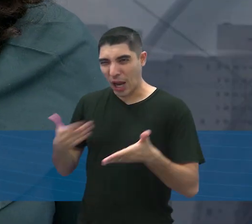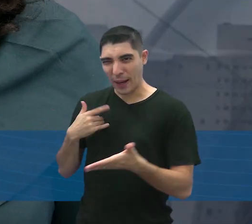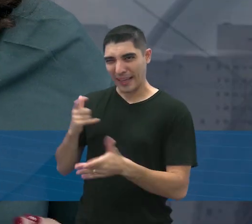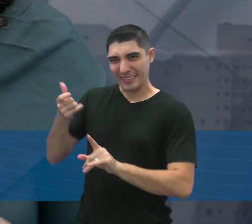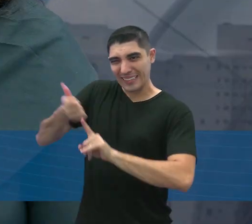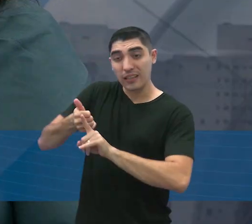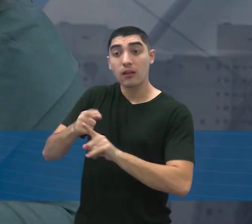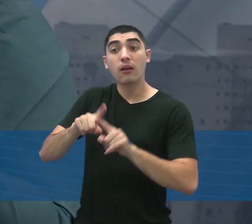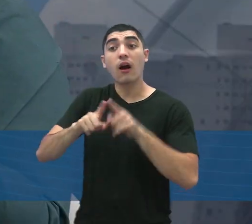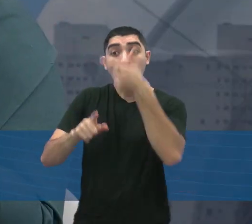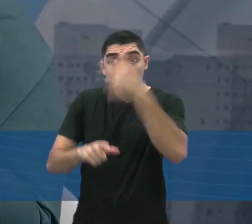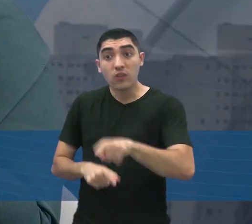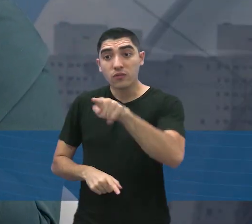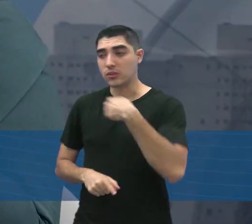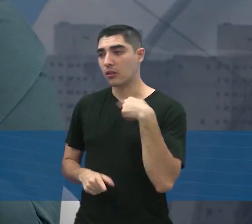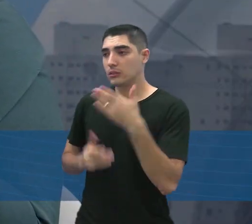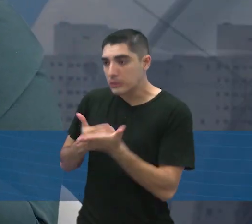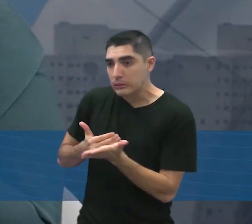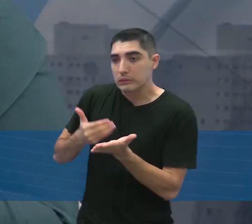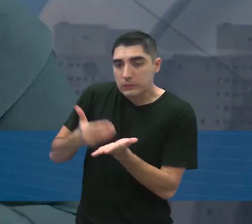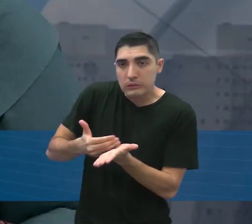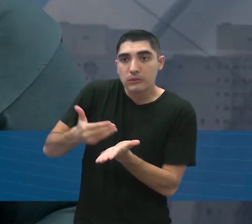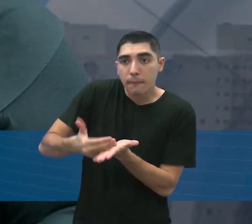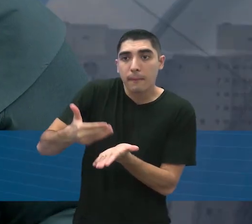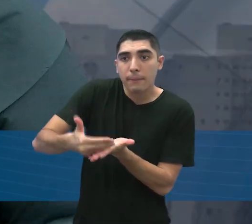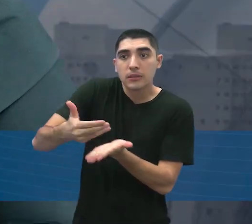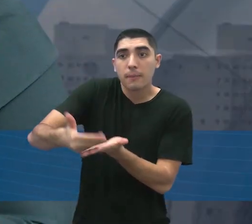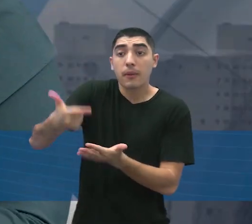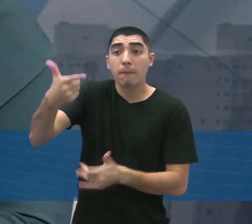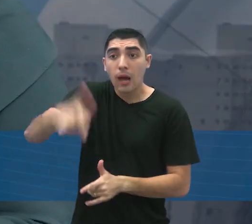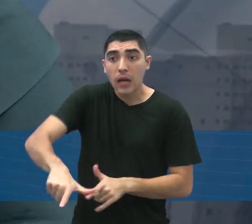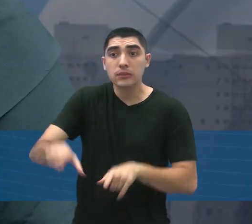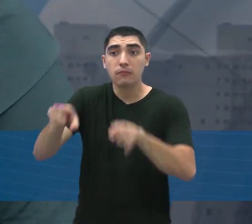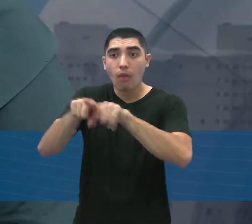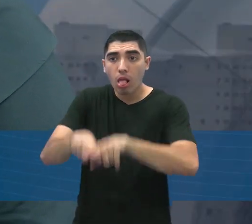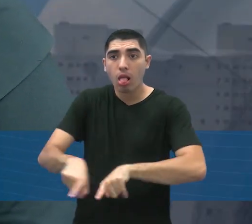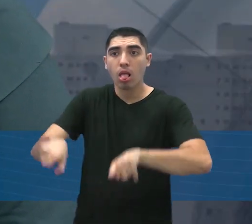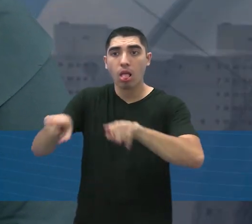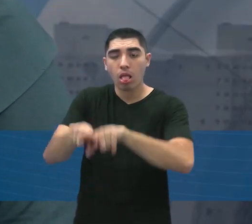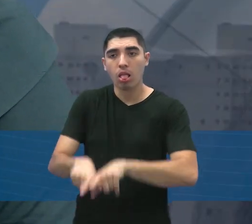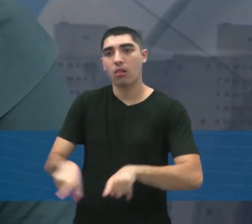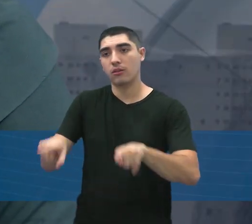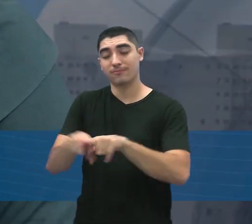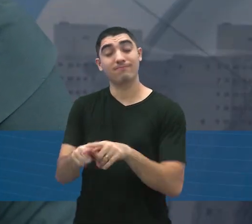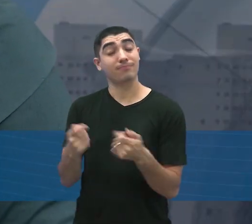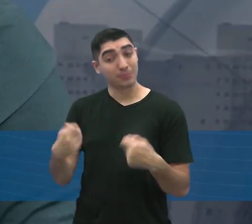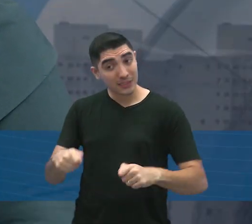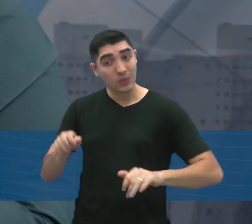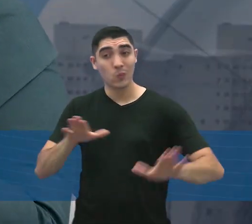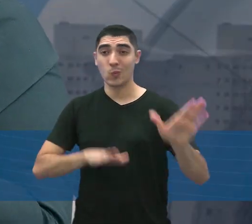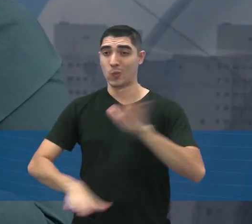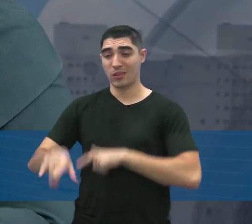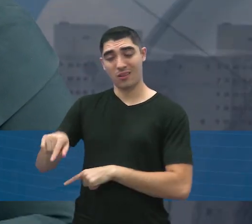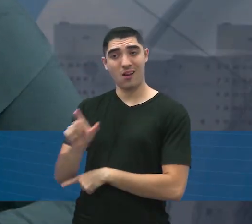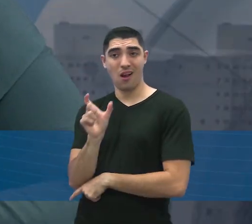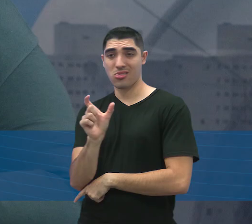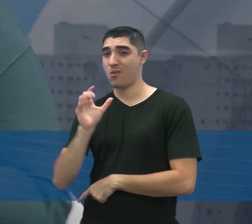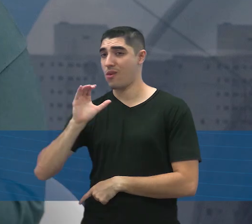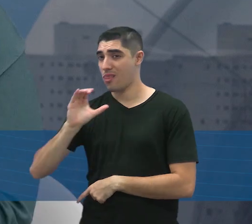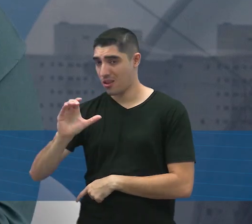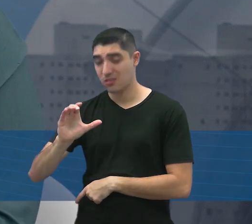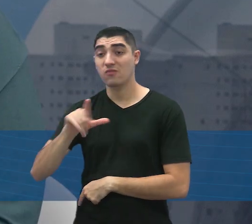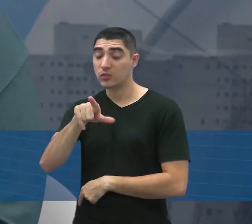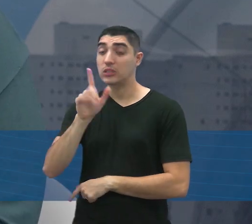parcele. Porque você incorporou a sobra no seu orçamento, como se fosse seu. Então a gente tem que tomar cuidado com aquilo que já